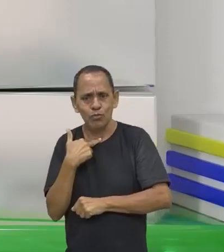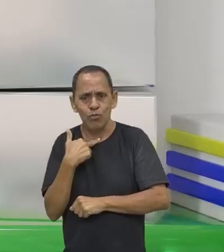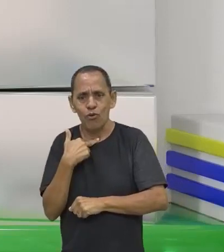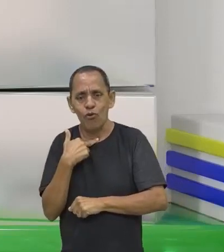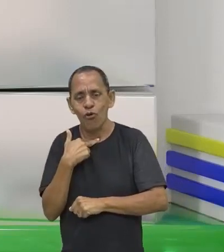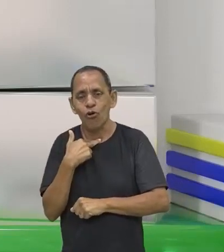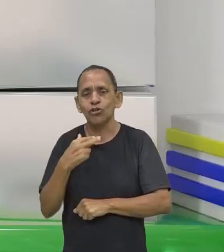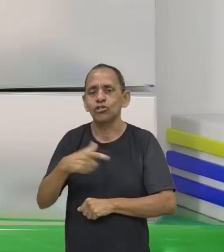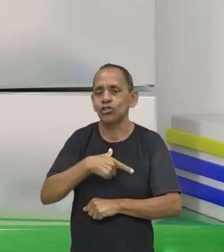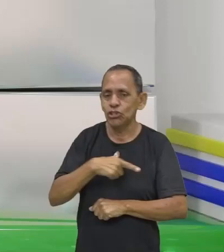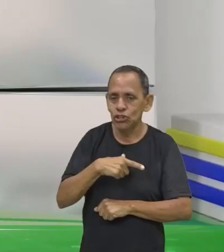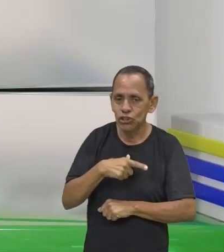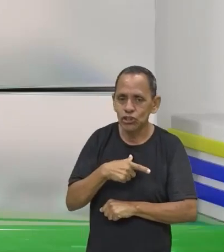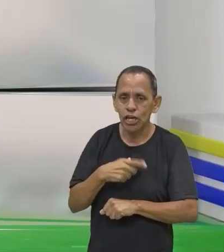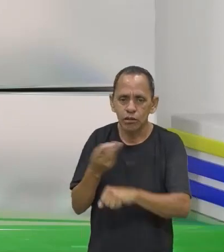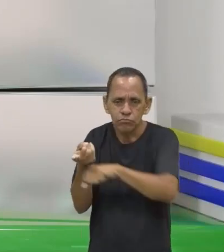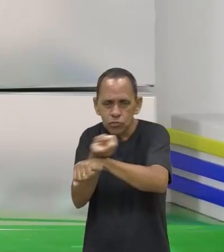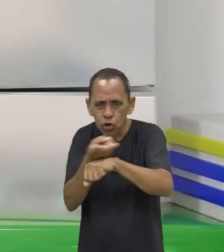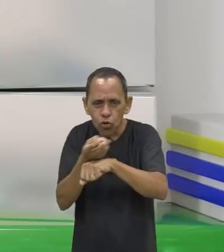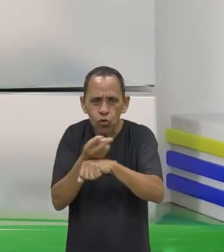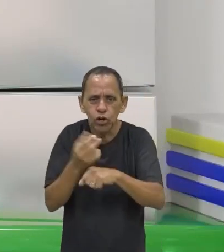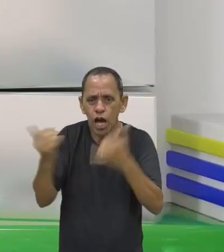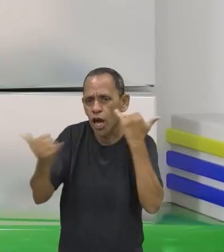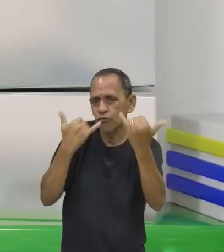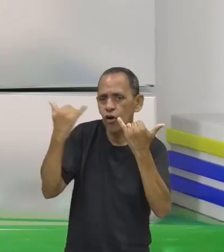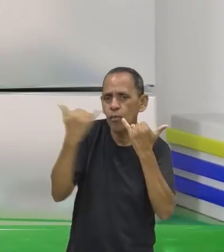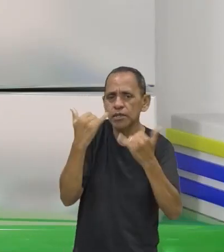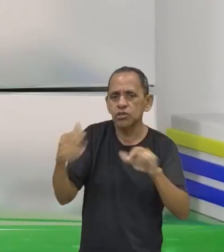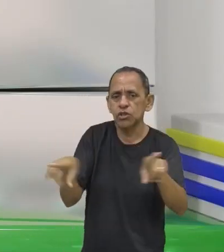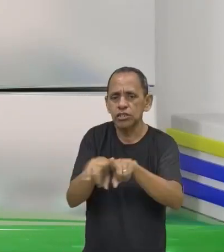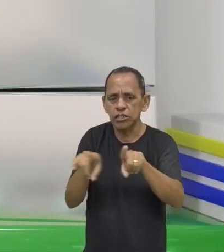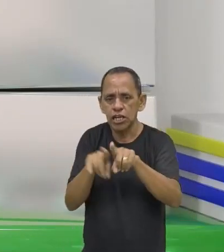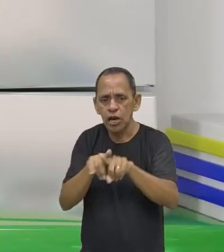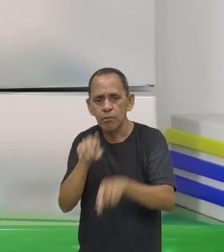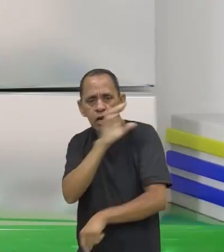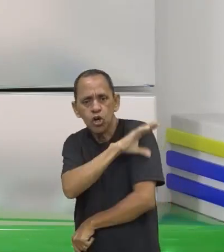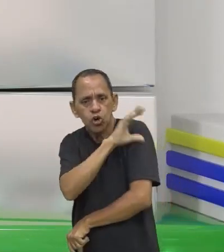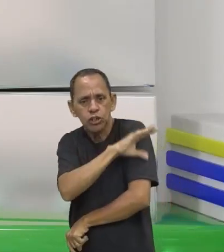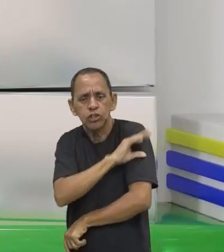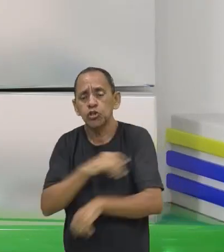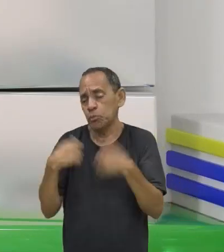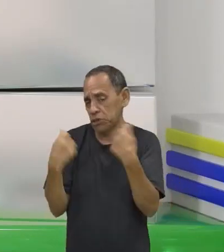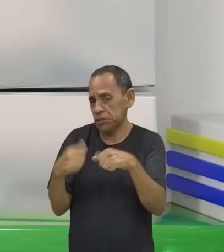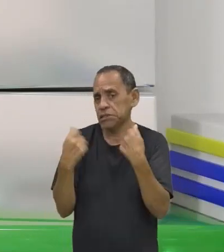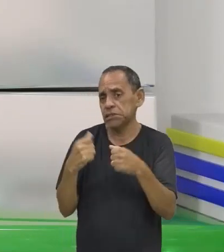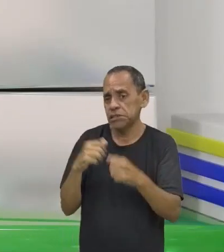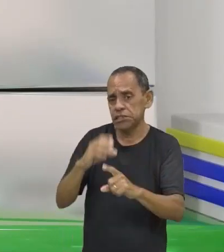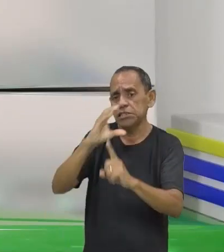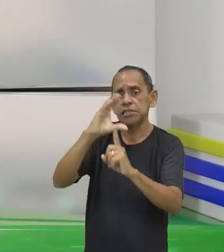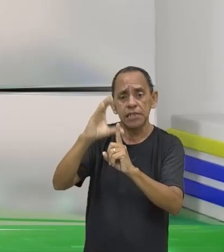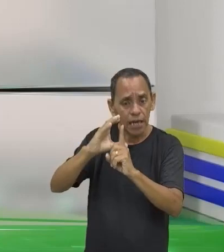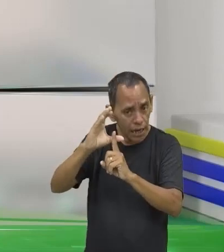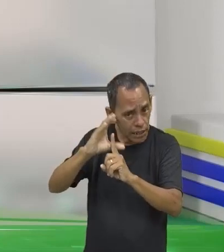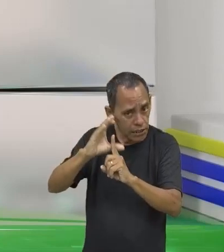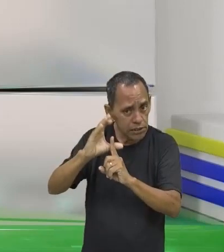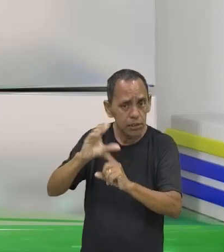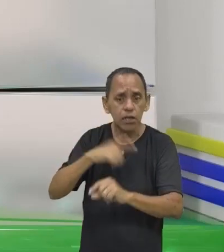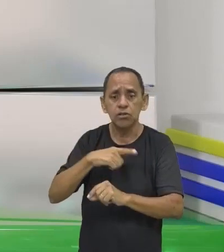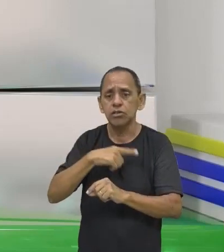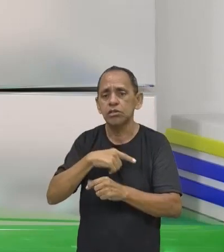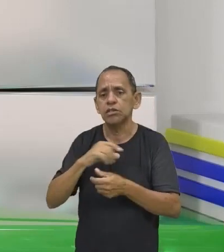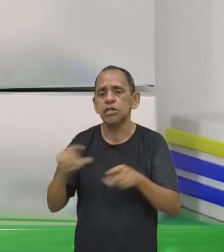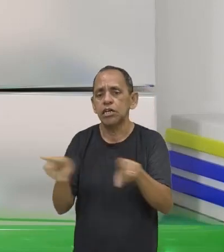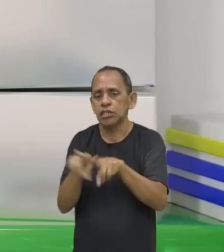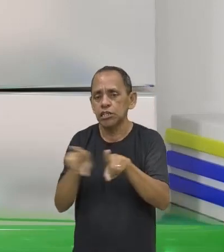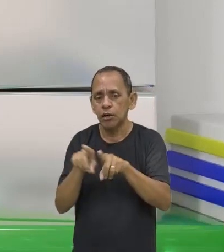calendário, como a professora Cristiane falou. O coordenador também precisa ter esse calendário para acompanhar como é que está o desenvolvimento